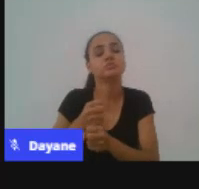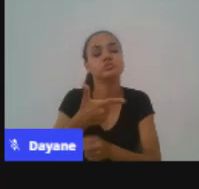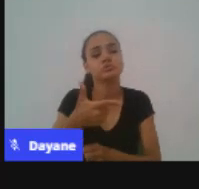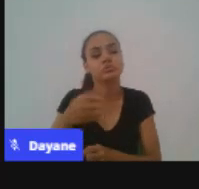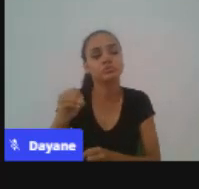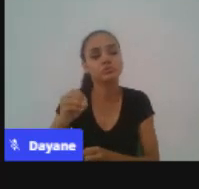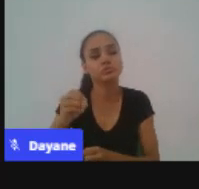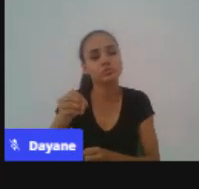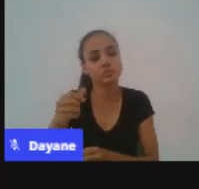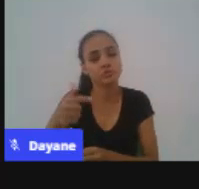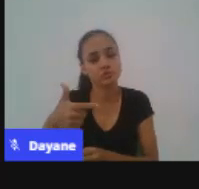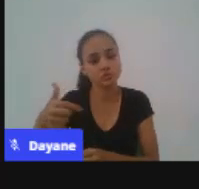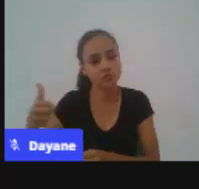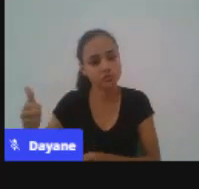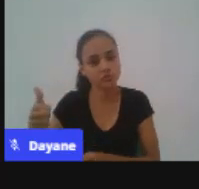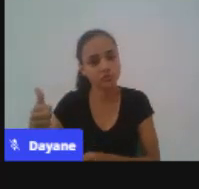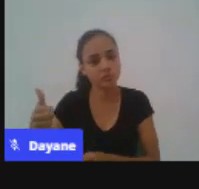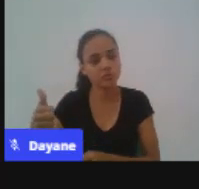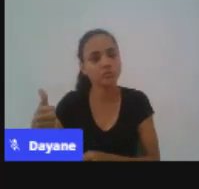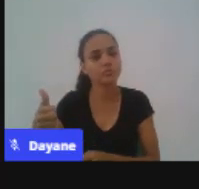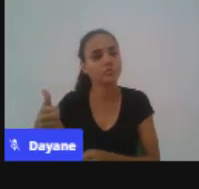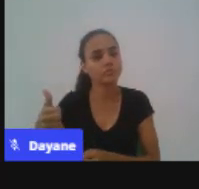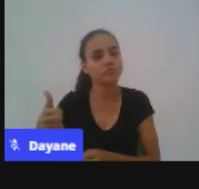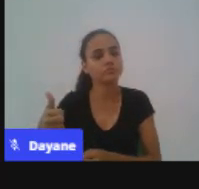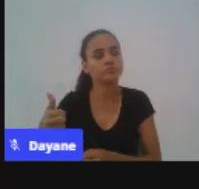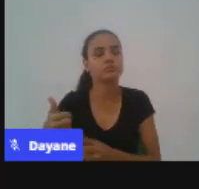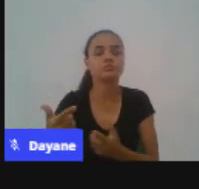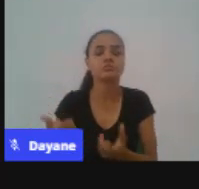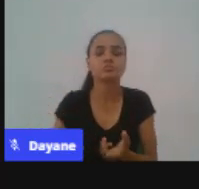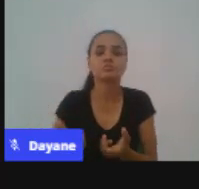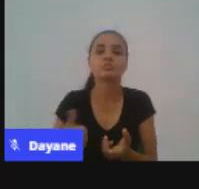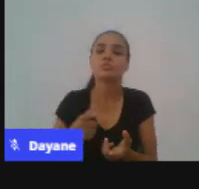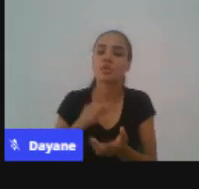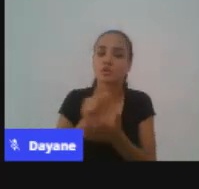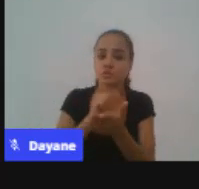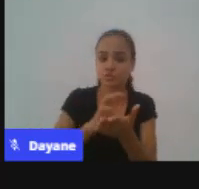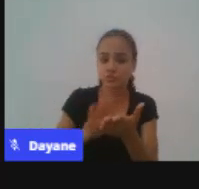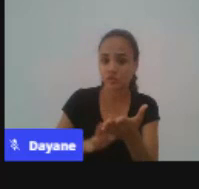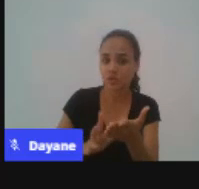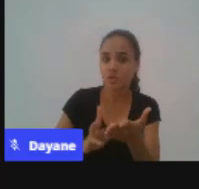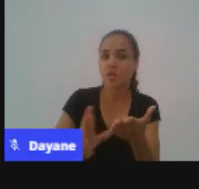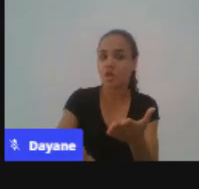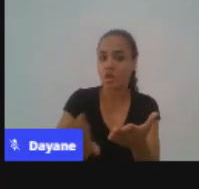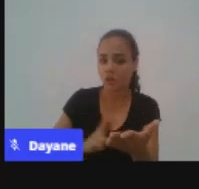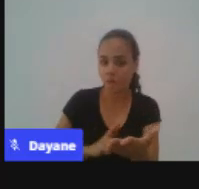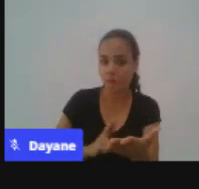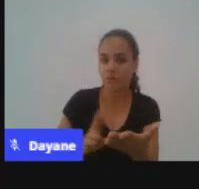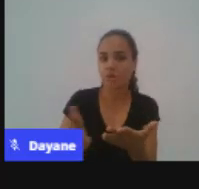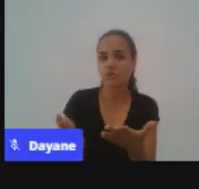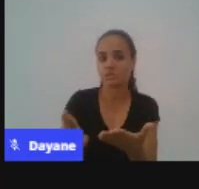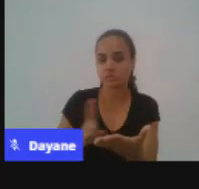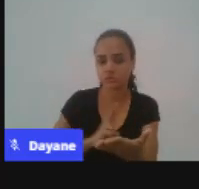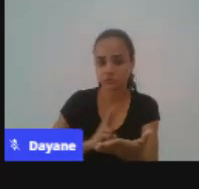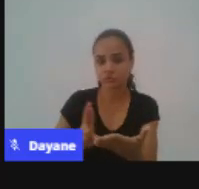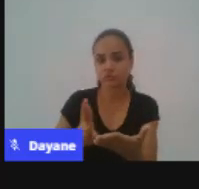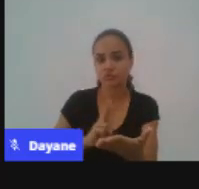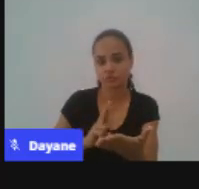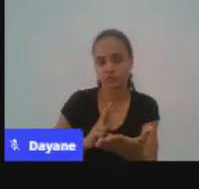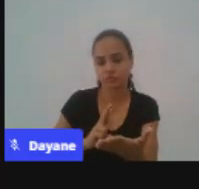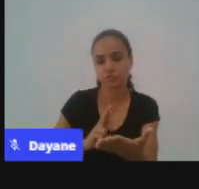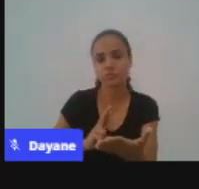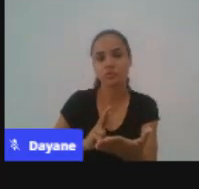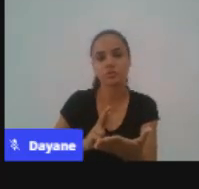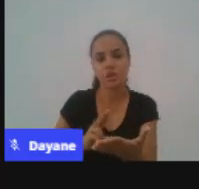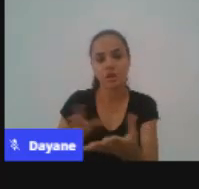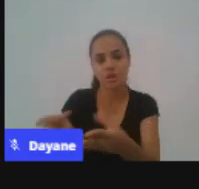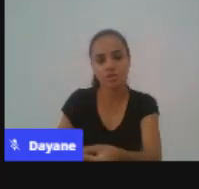você aplicar essas atividades, receber as respostas dessas atividades, que daqui a pouquinho eu vou falar um pouco mais sobre como você vai fazer essa